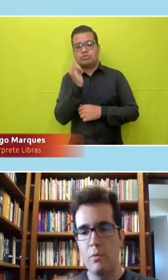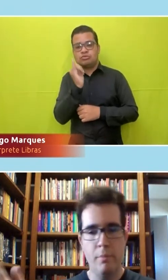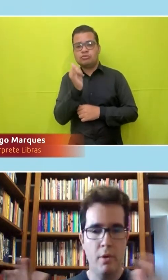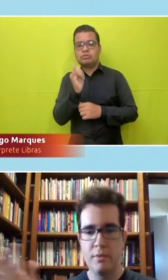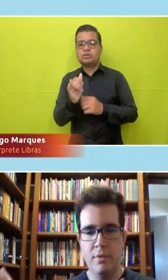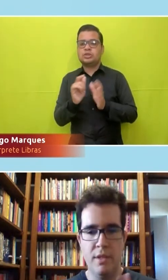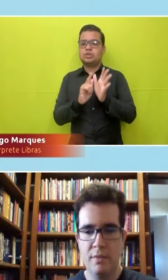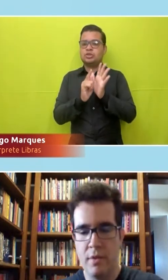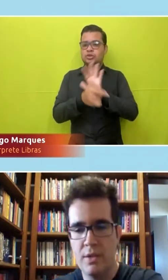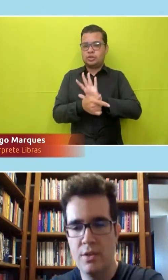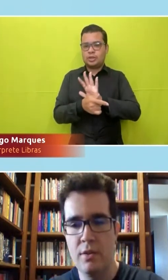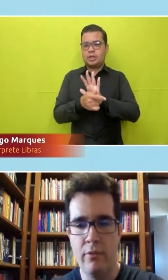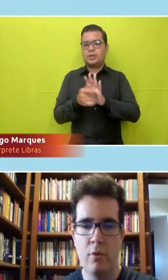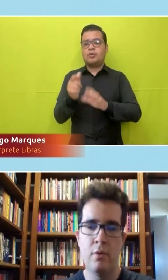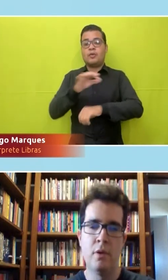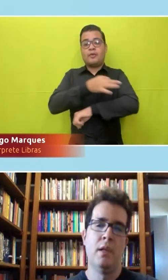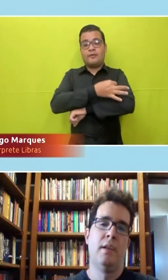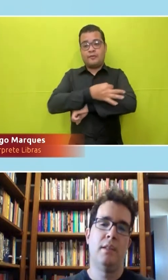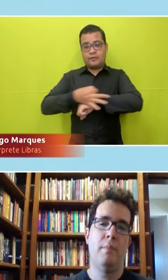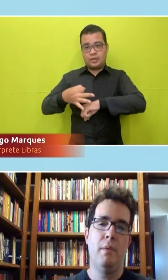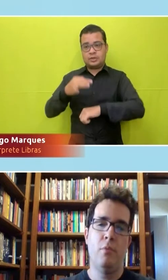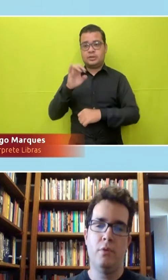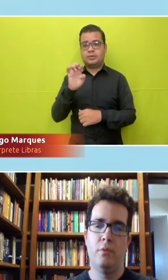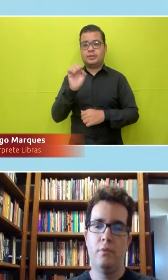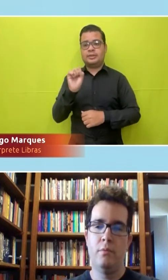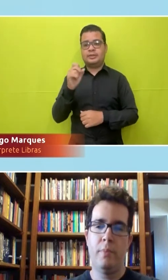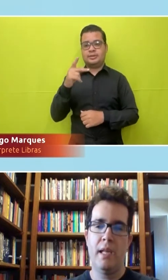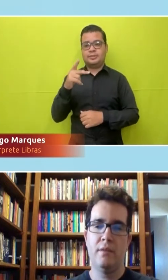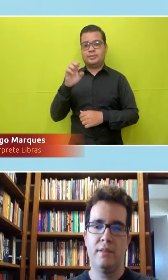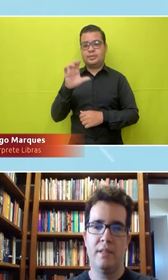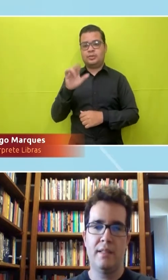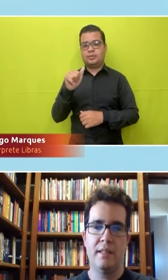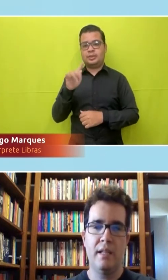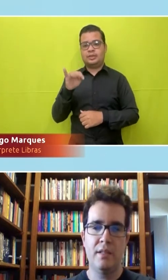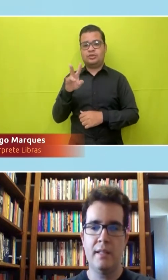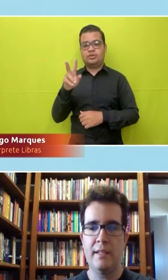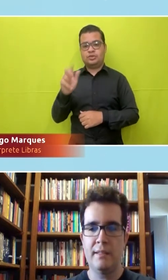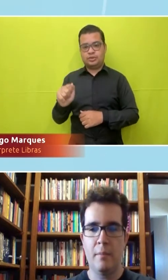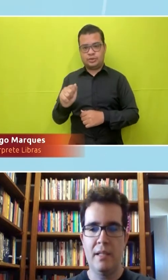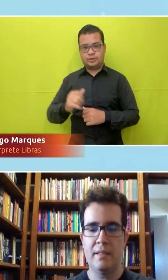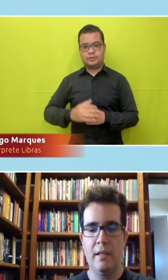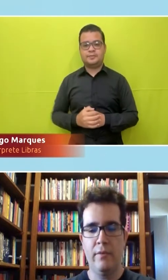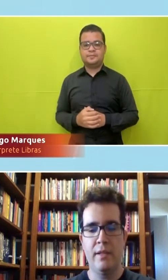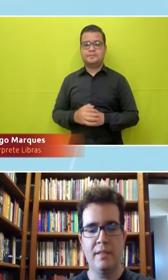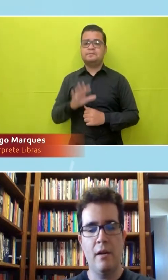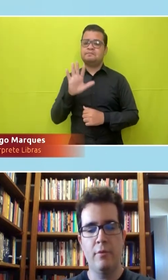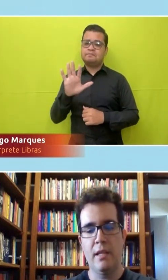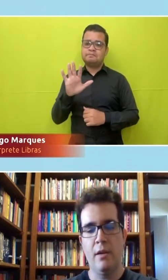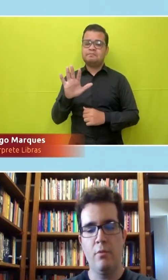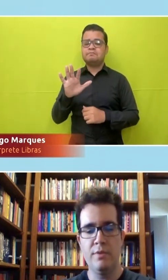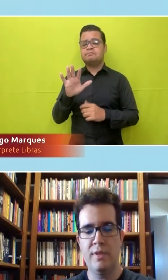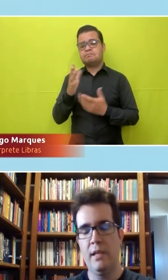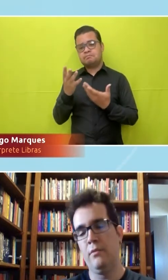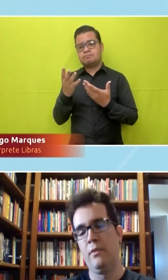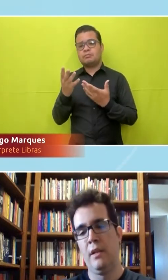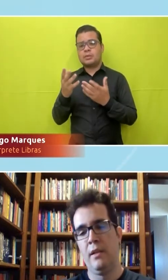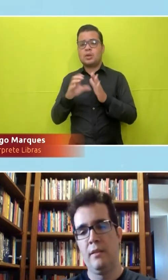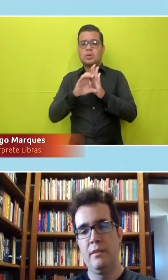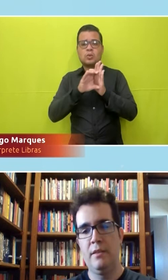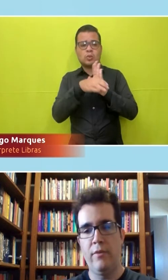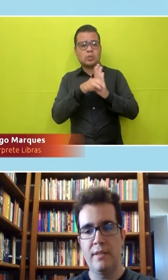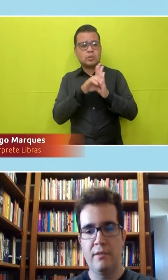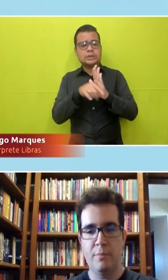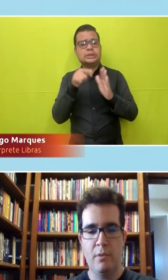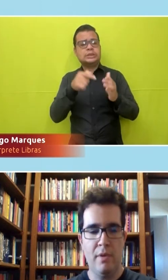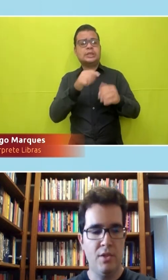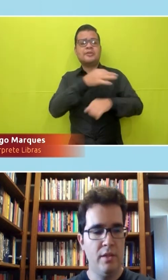ou algo próximo disso, porque a gente não ficou também muito preso assim, a essa ideia de tentar estabelecer e fixar o que é o conceito